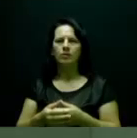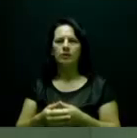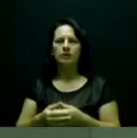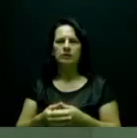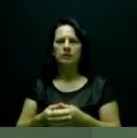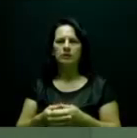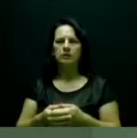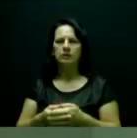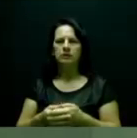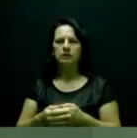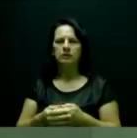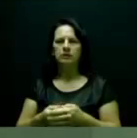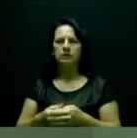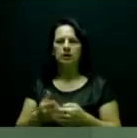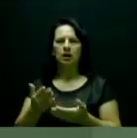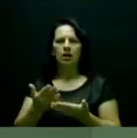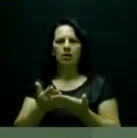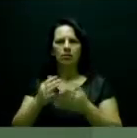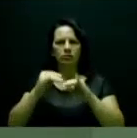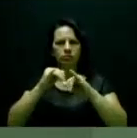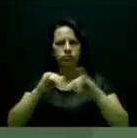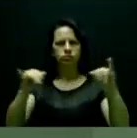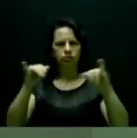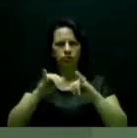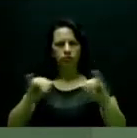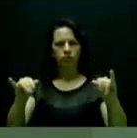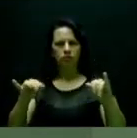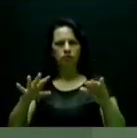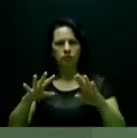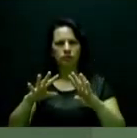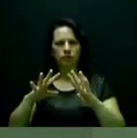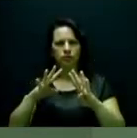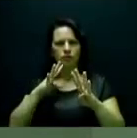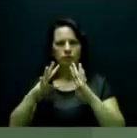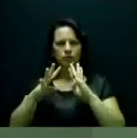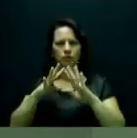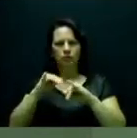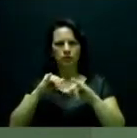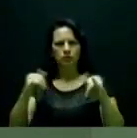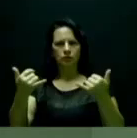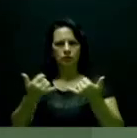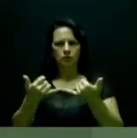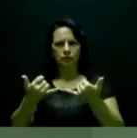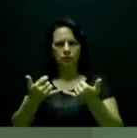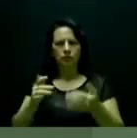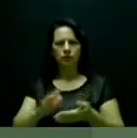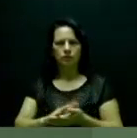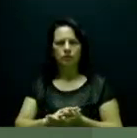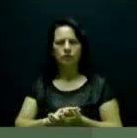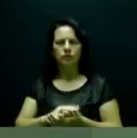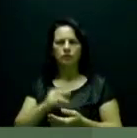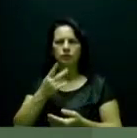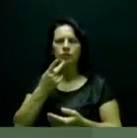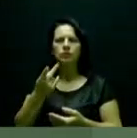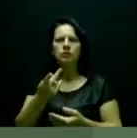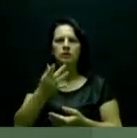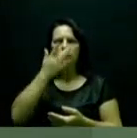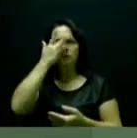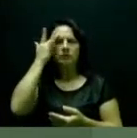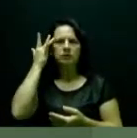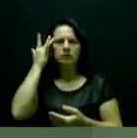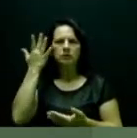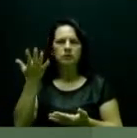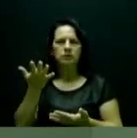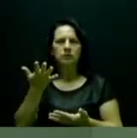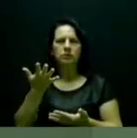falando, que eu gravei, eu acabei publicando nas redes sociais. E eu diria, né, os bandidos